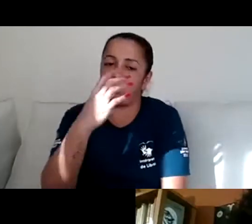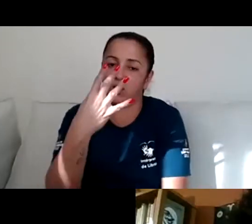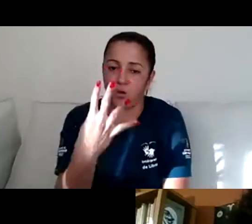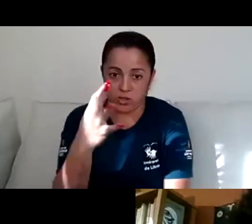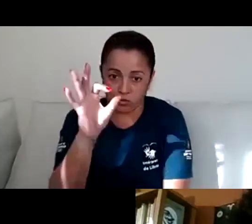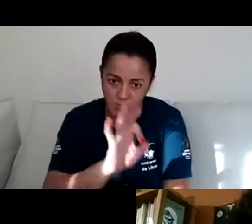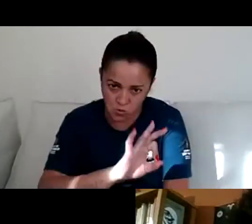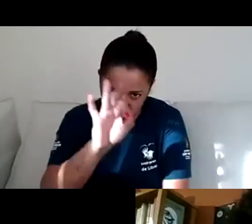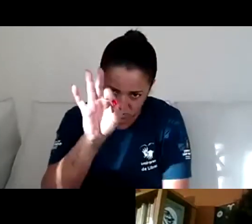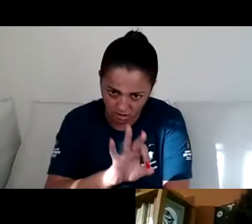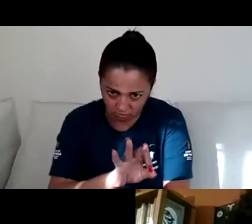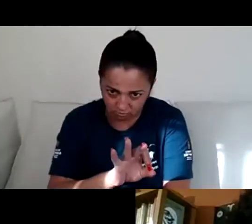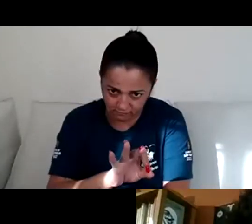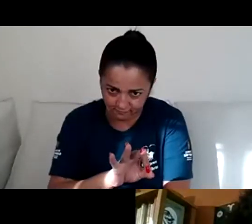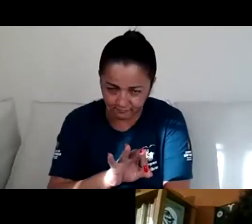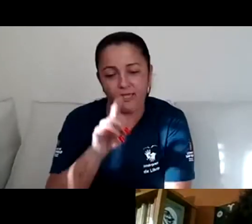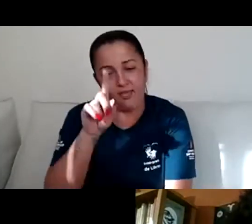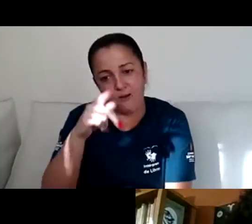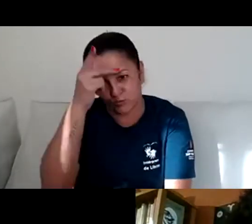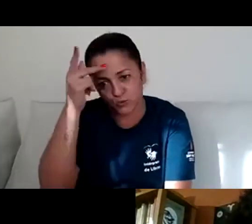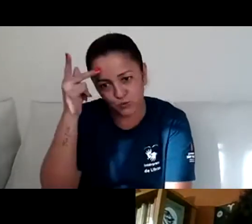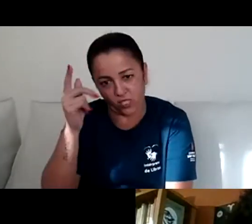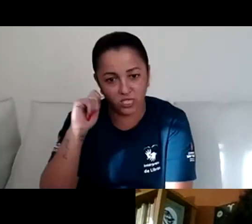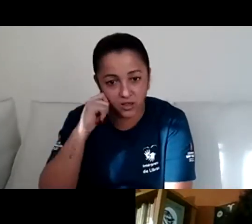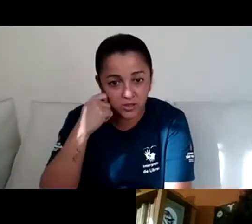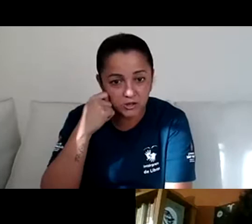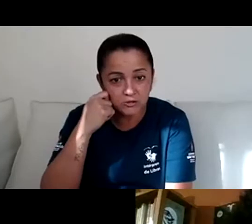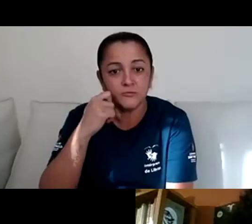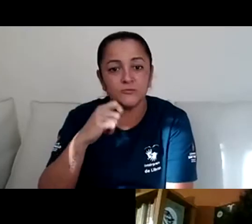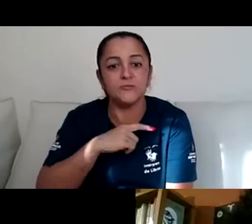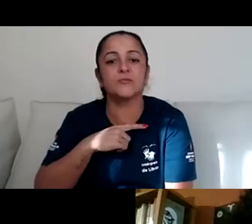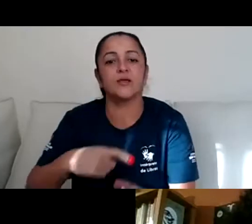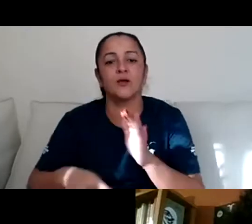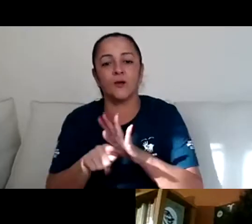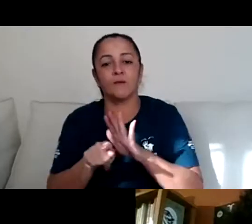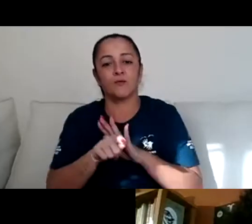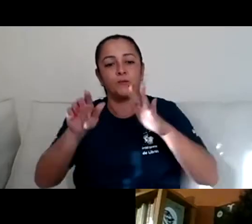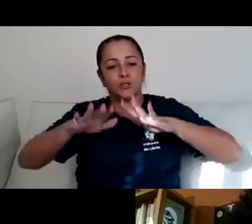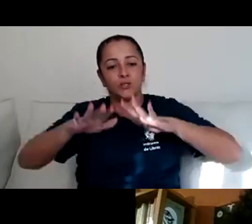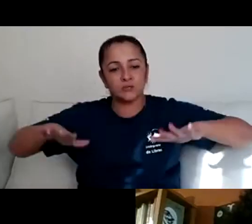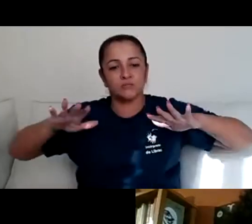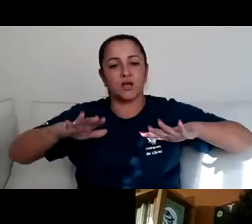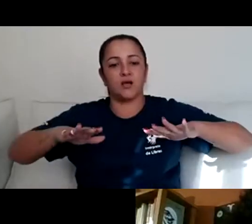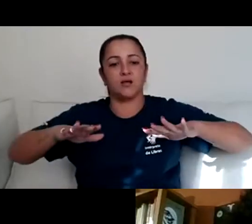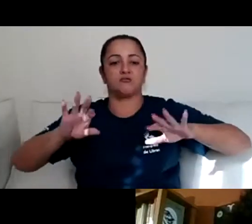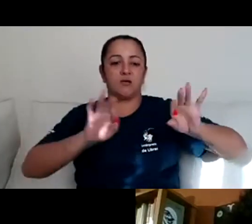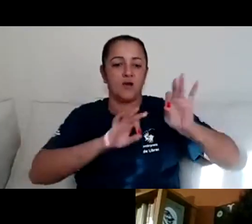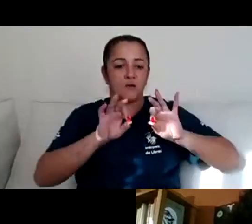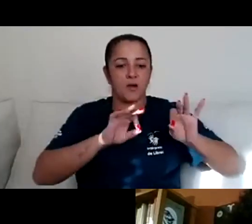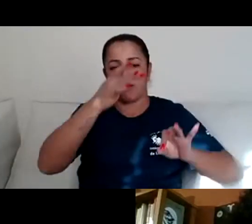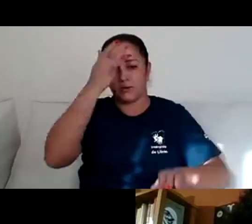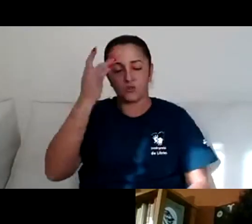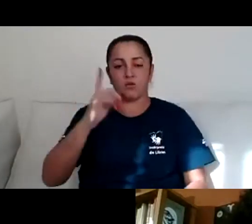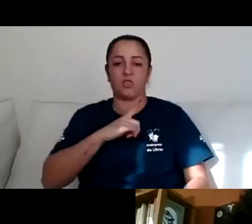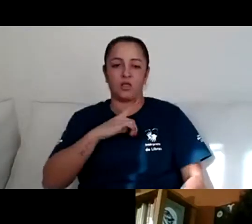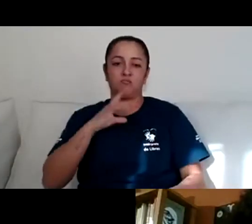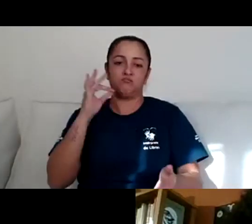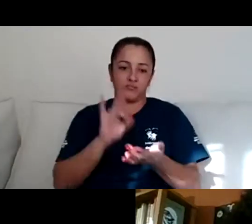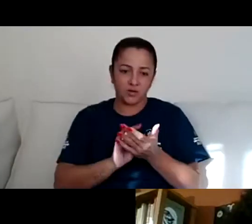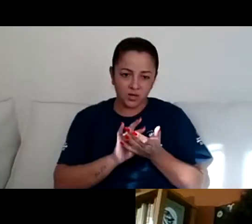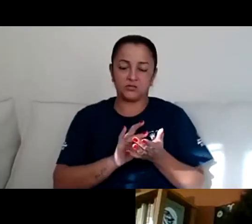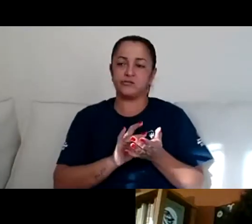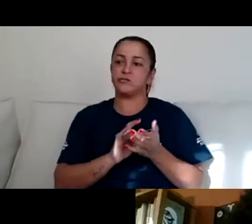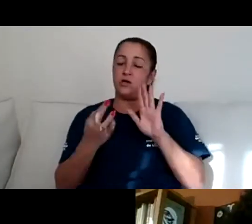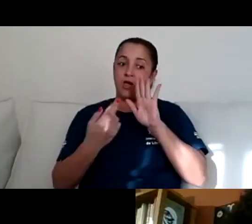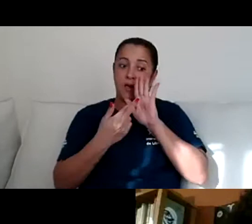são pessoas negras, tornar esse espaço para essas pessoas, que essas pessoas se sintam de fato representadas